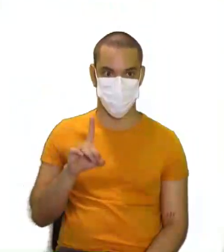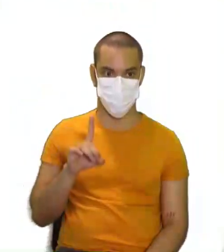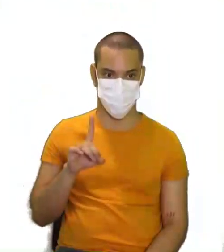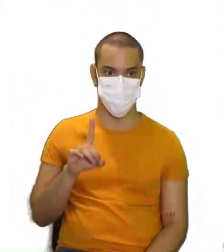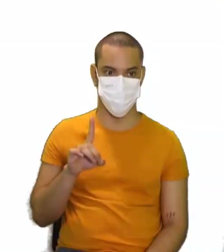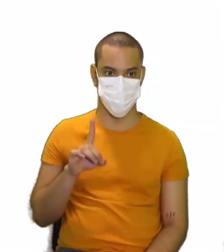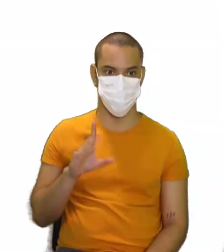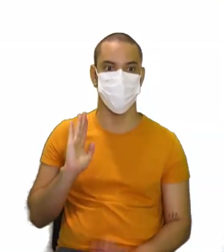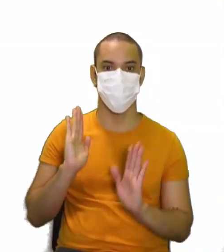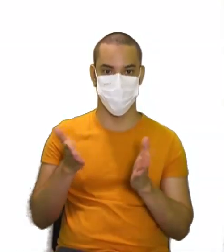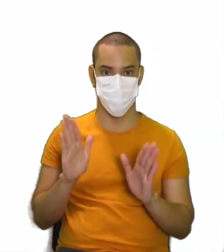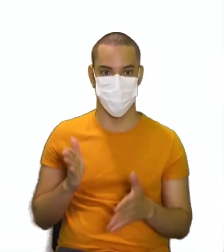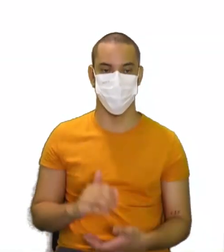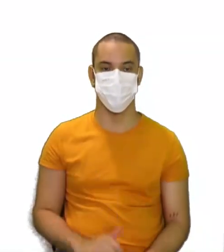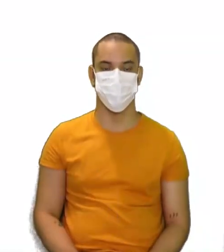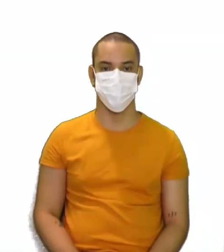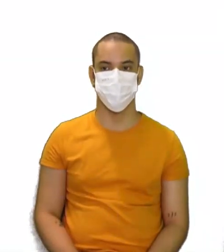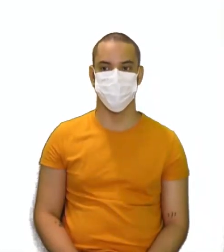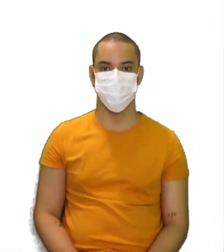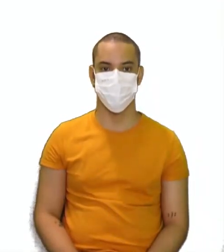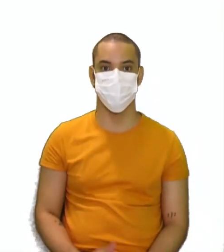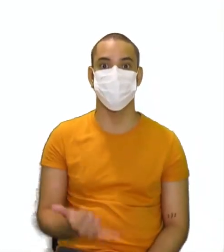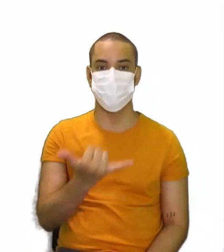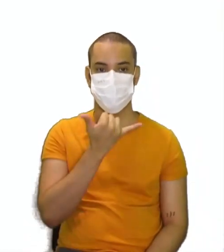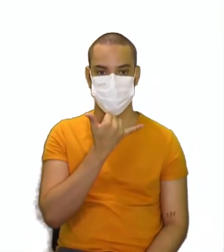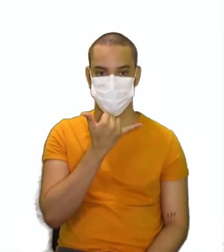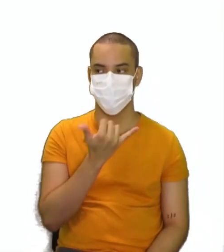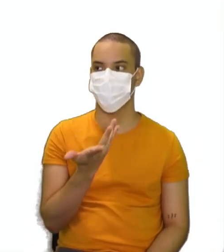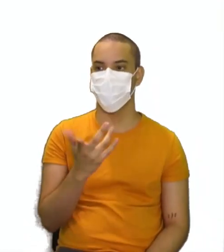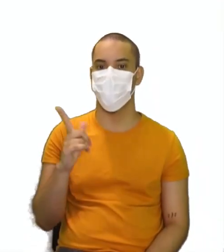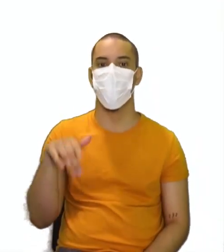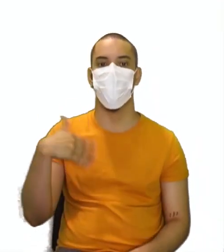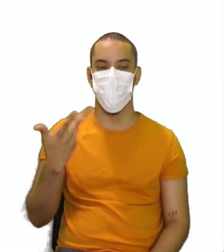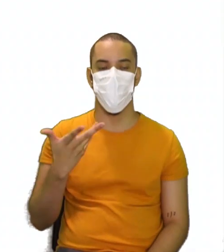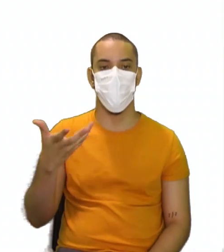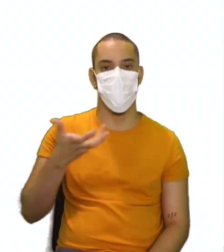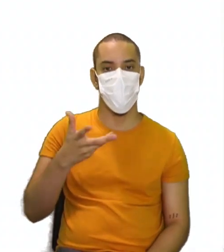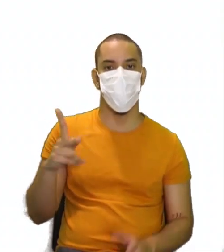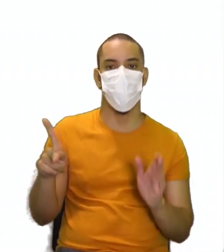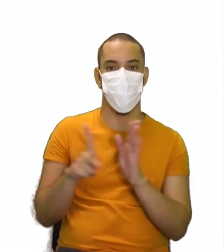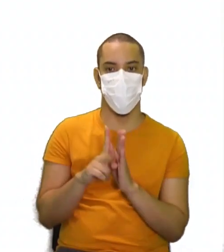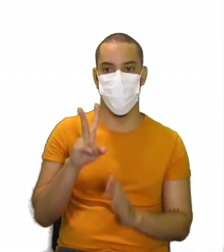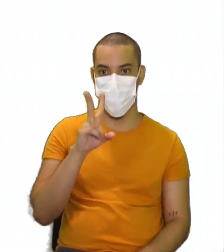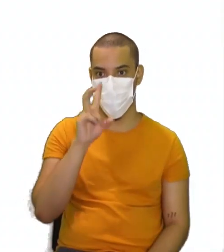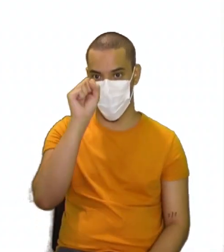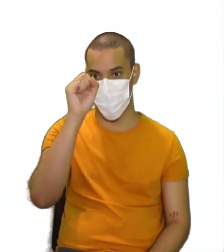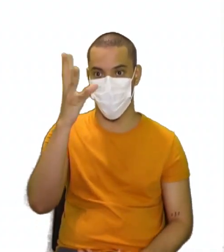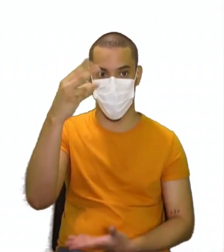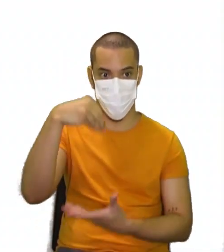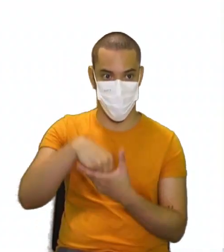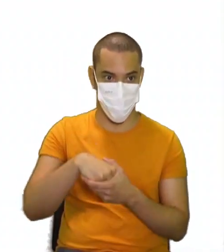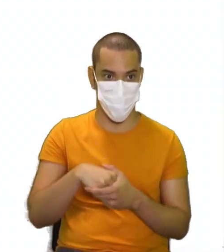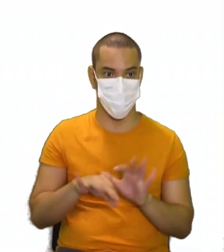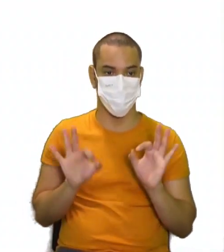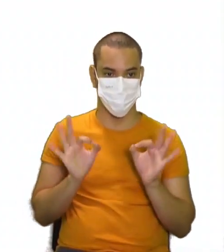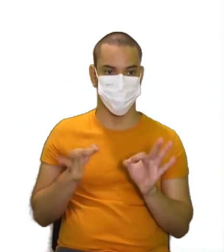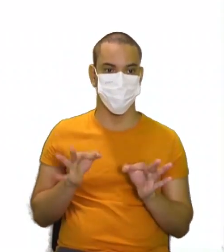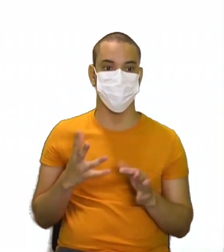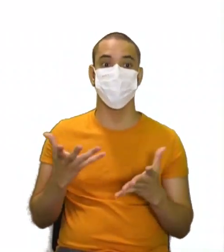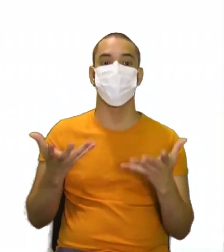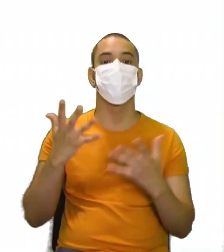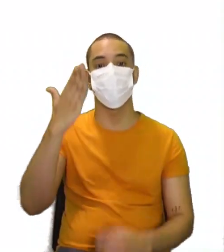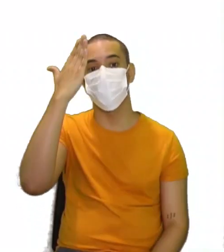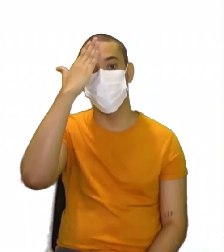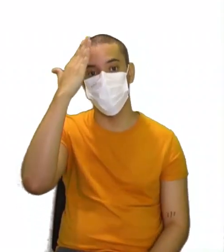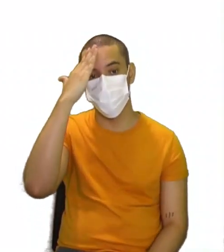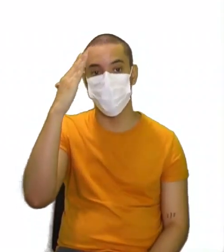Não, aqui já foi. Ixi, eu voltei. Desculpa aí. Intensidade da força que atua sobre a partícula. Beleza, se eu quero a intensidade,